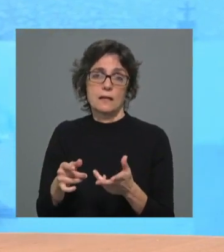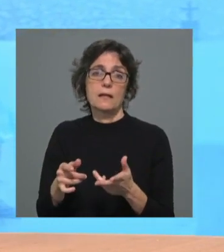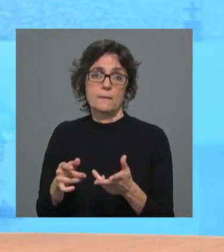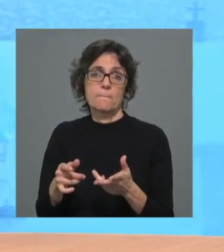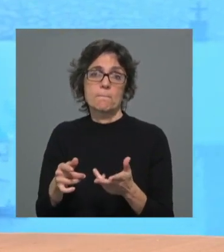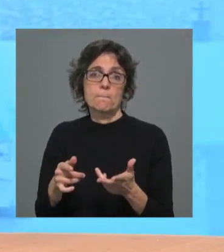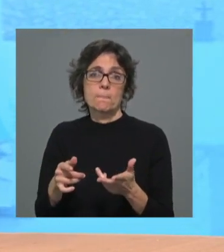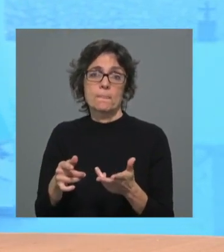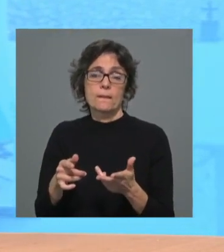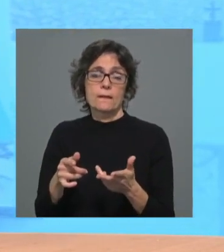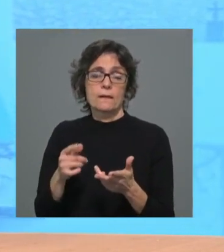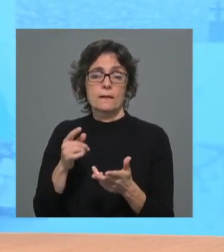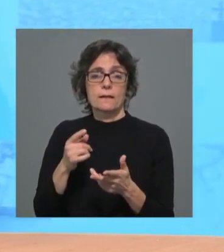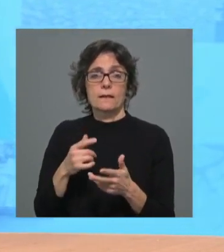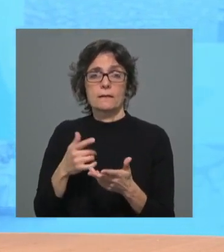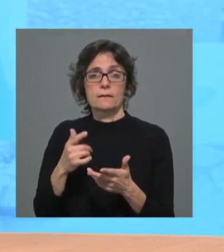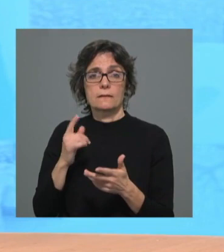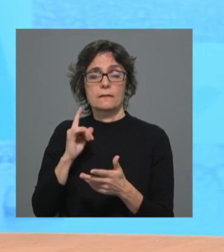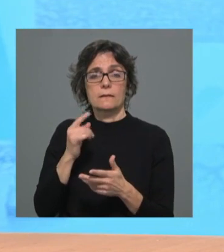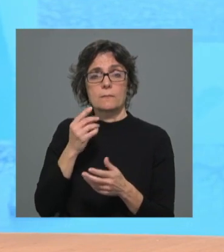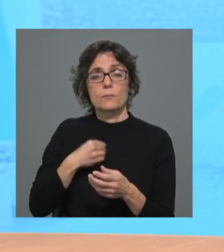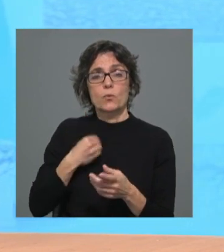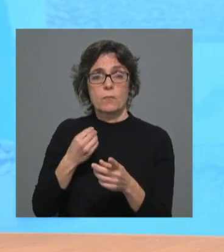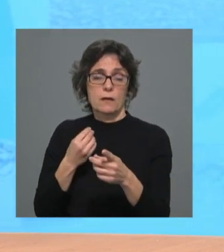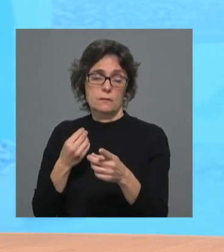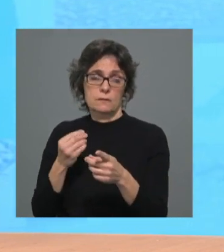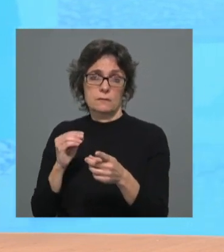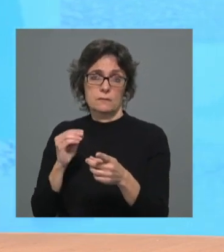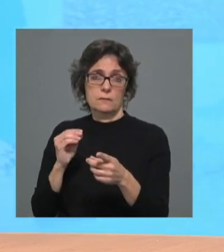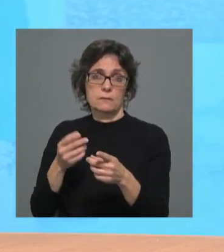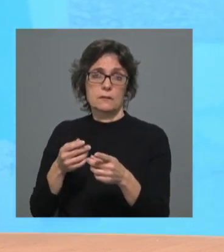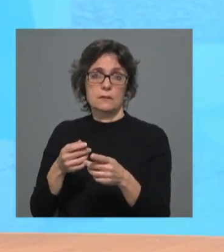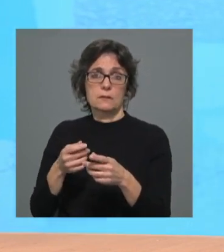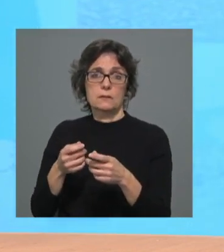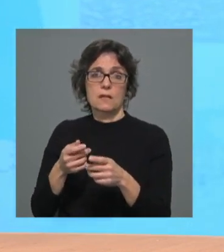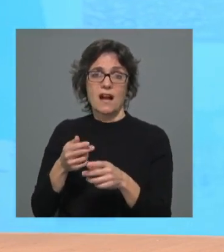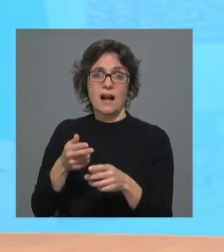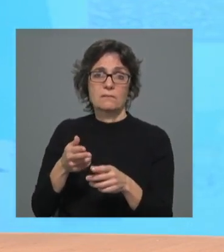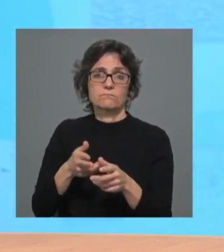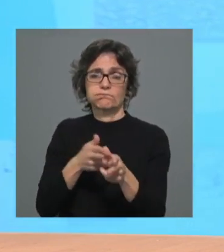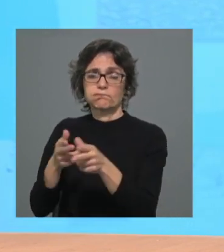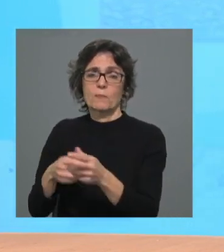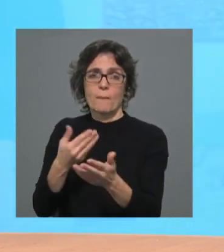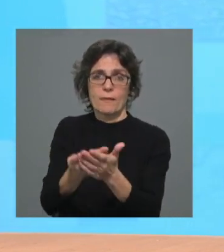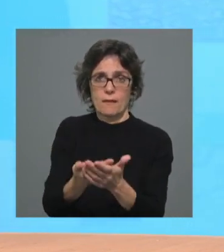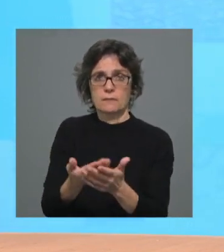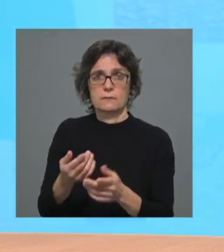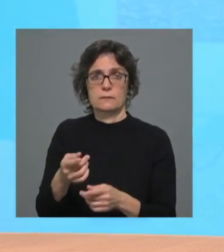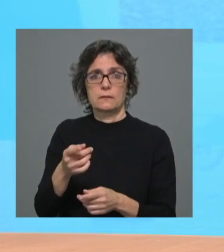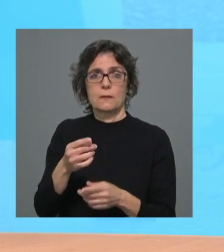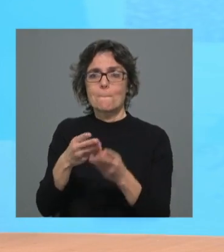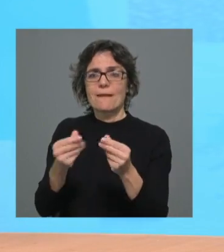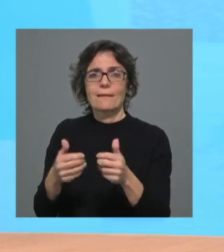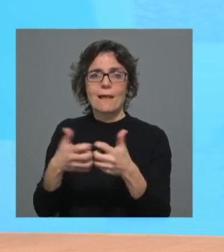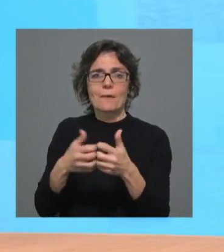faltem alimentos a estas populações. Isso só por si diz muito quais é que são as prioridades. E, naturalmente, essas prioridades não entram com a agenda do Papa Francisco.